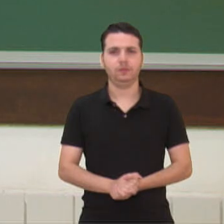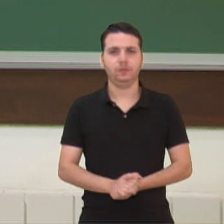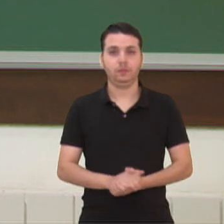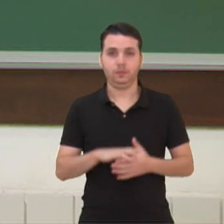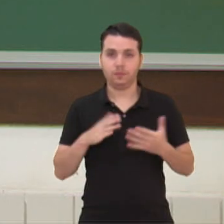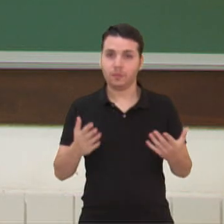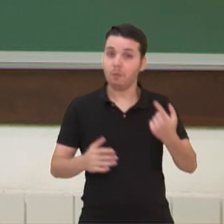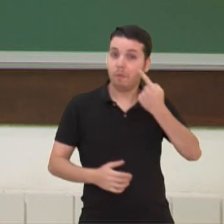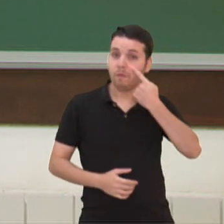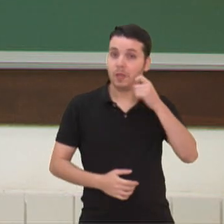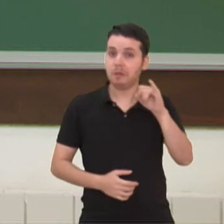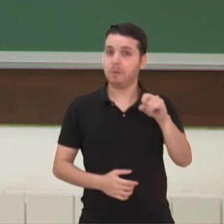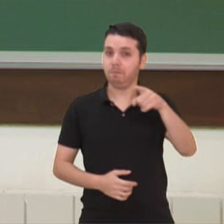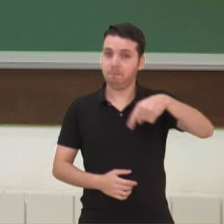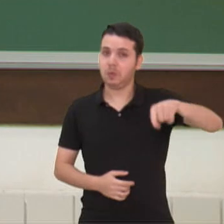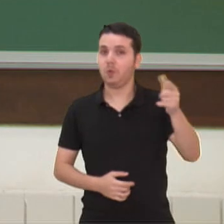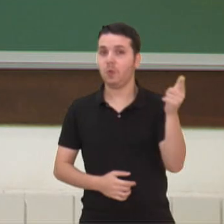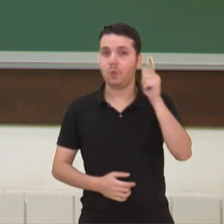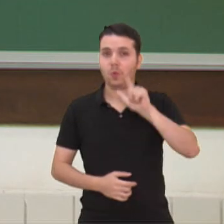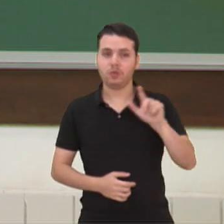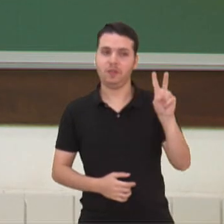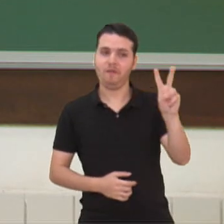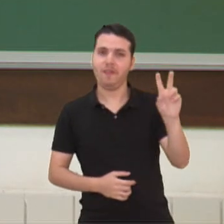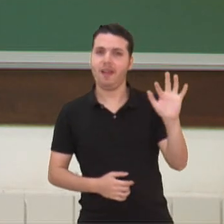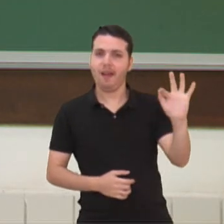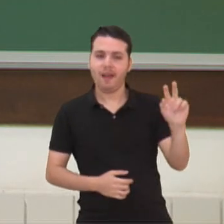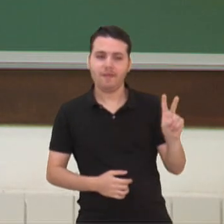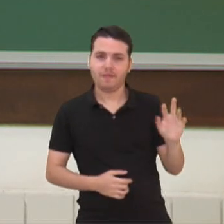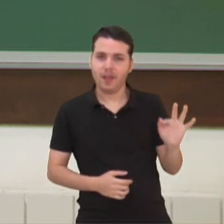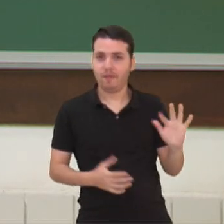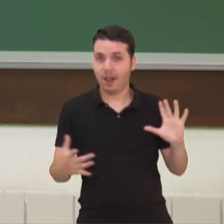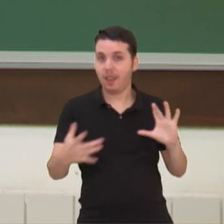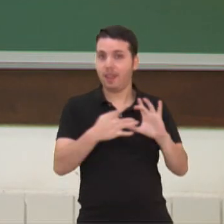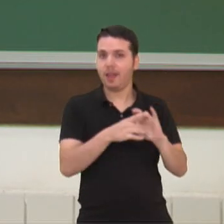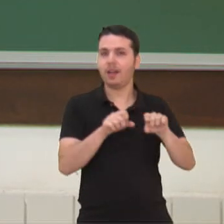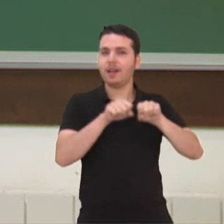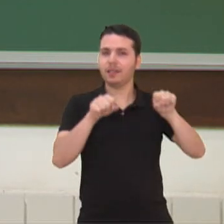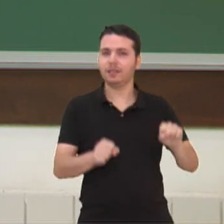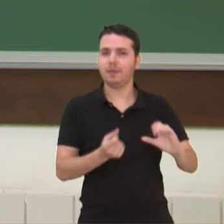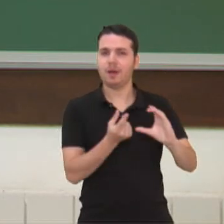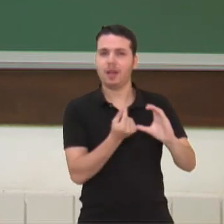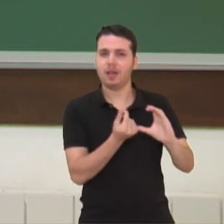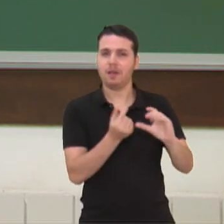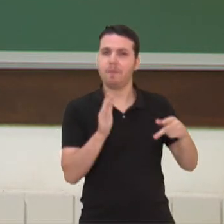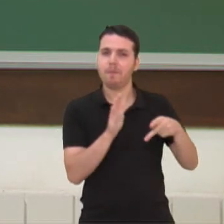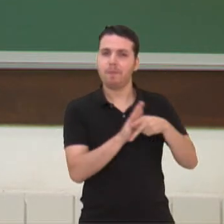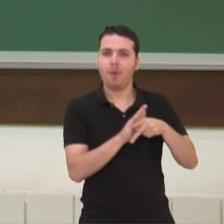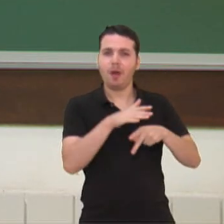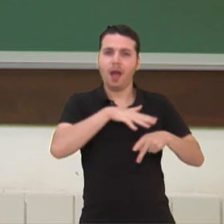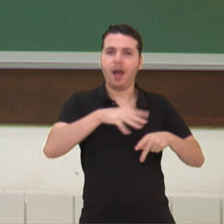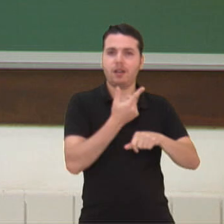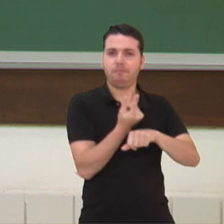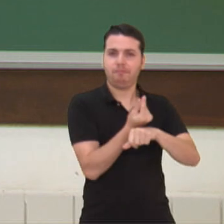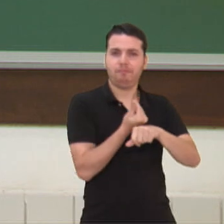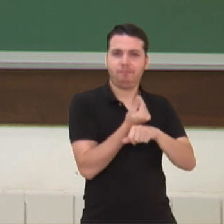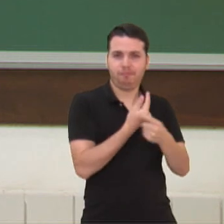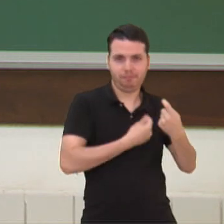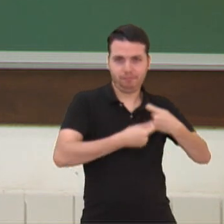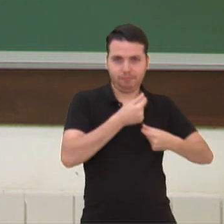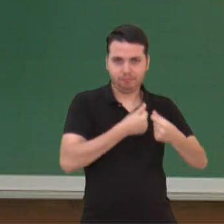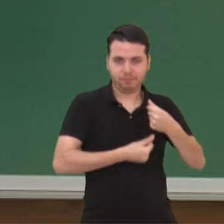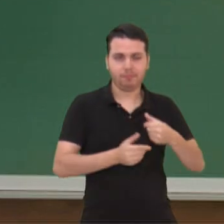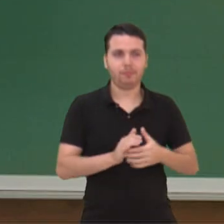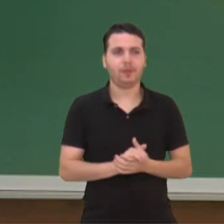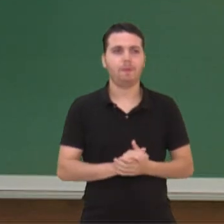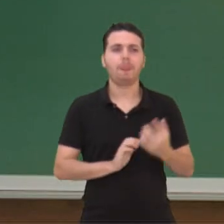E aí, vamos ver se você conseguiu preencher o V e F de acordo com o sistema capitalista financeiro?